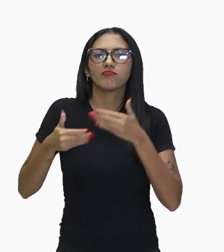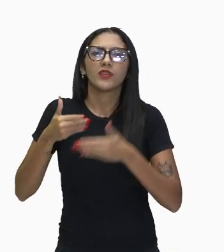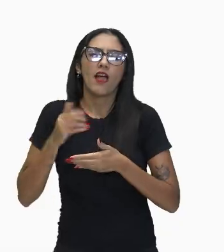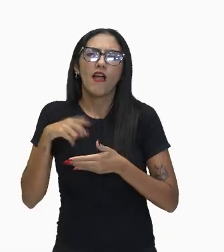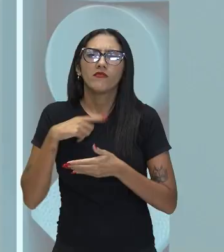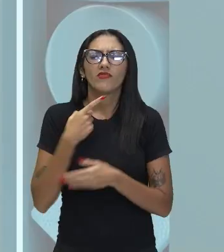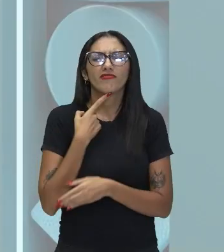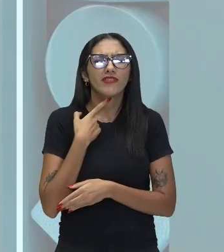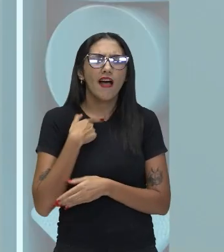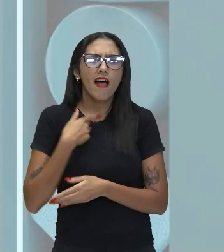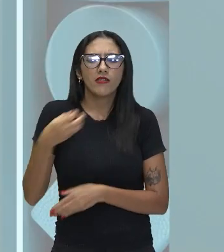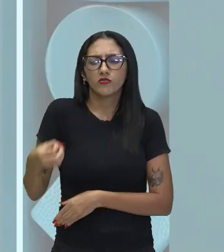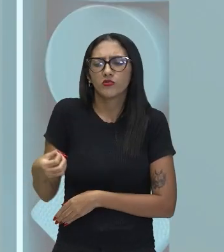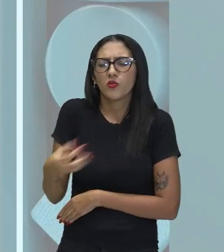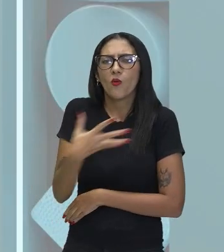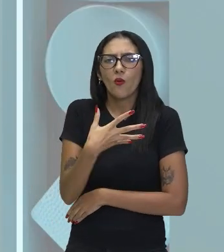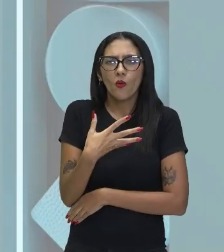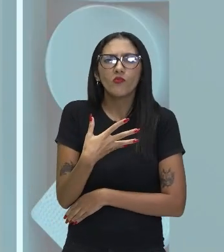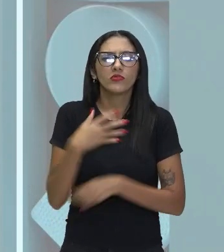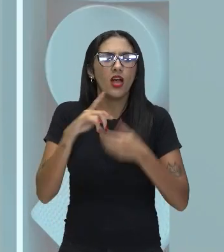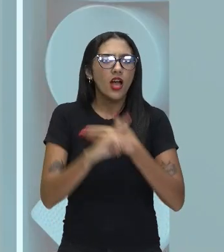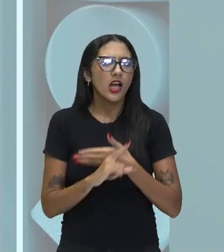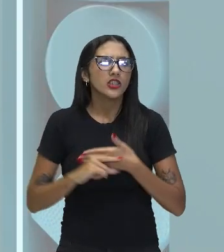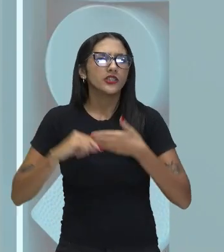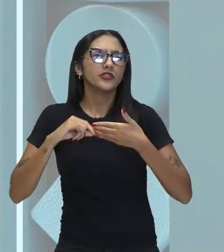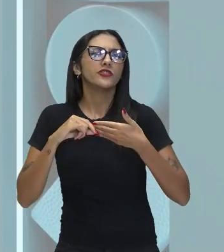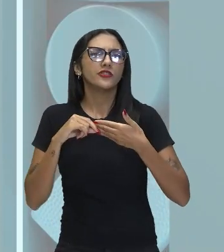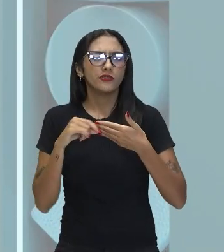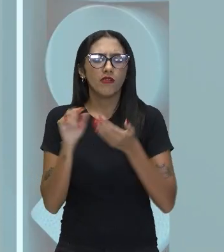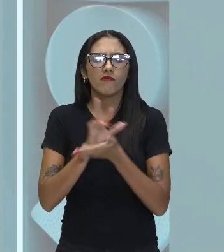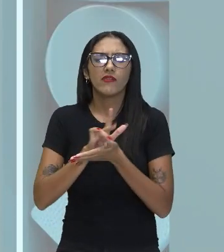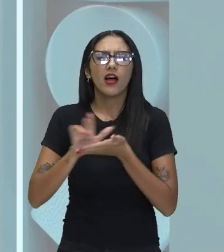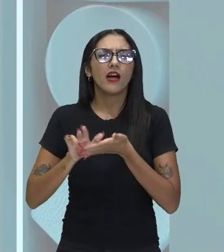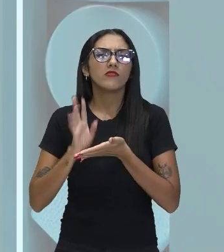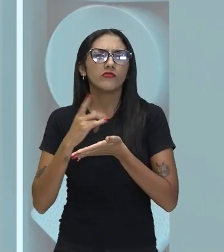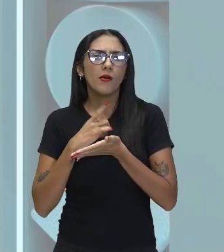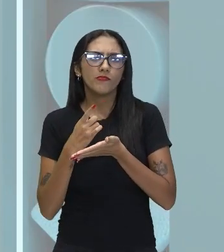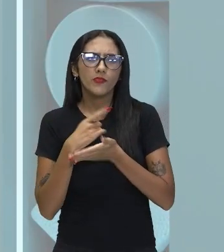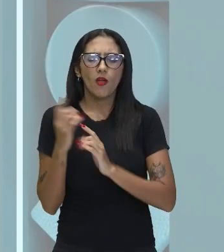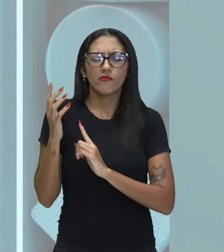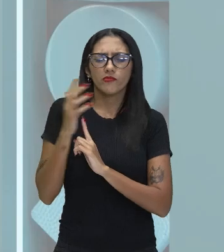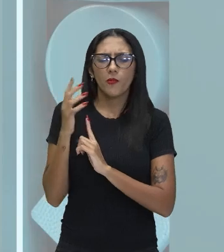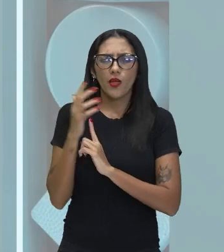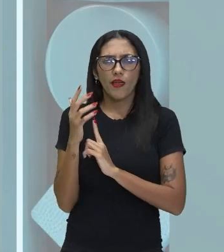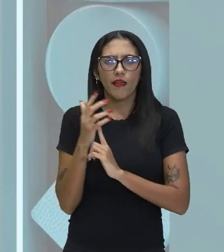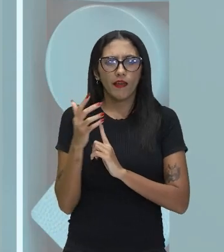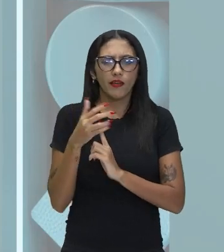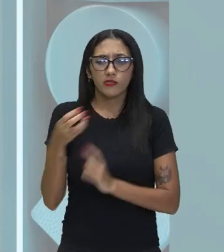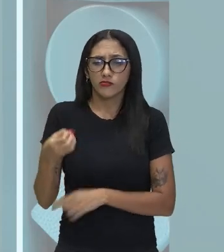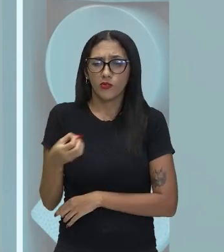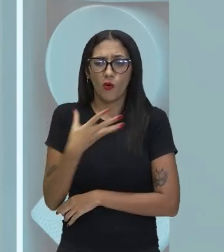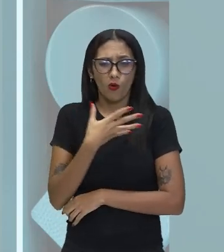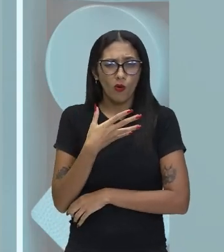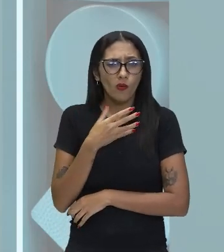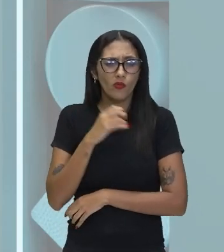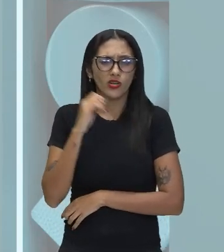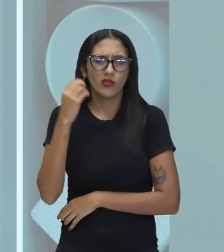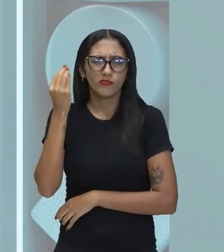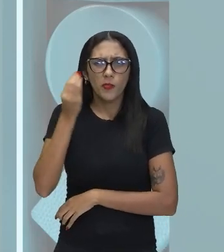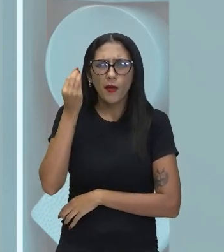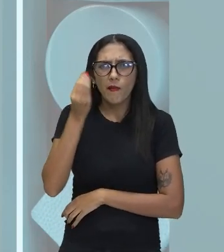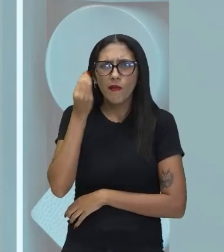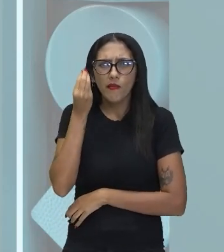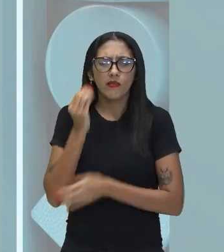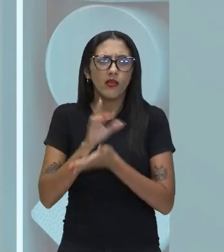de renovação, artistas produzindo já sob influência dessas tendências modernistas. O que este